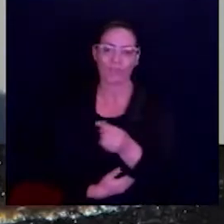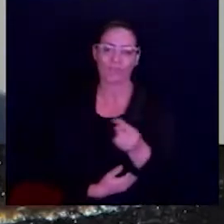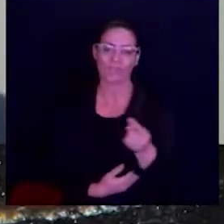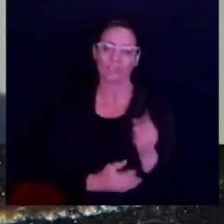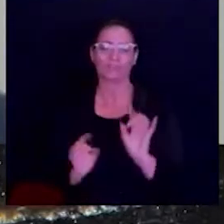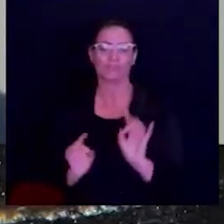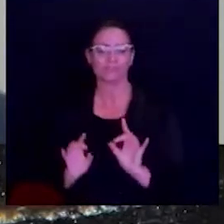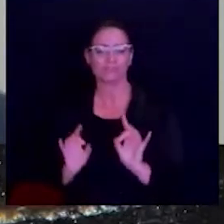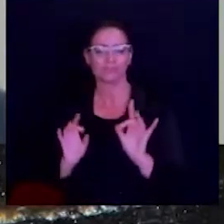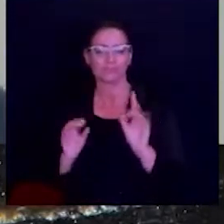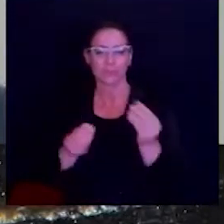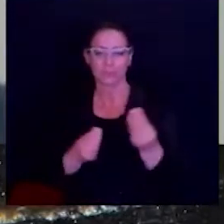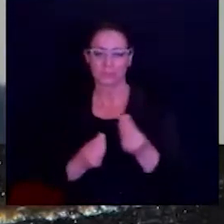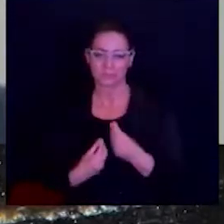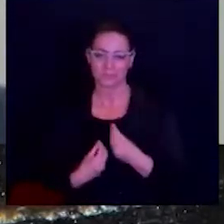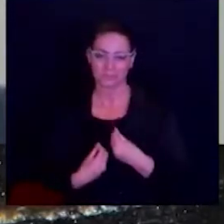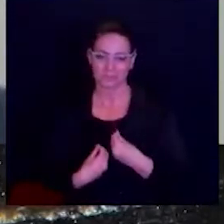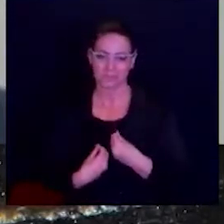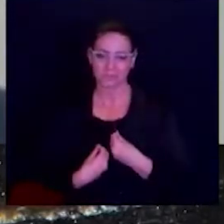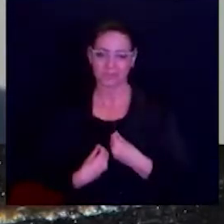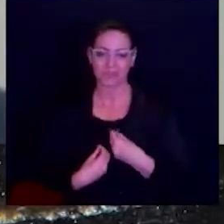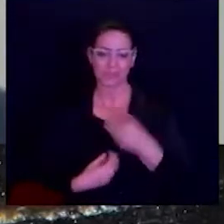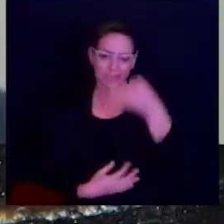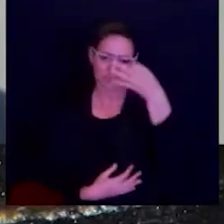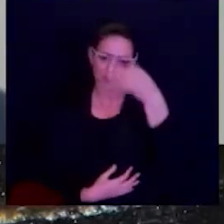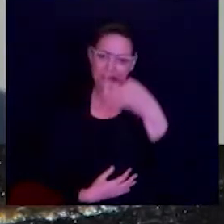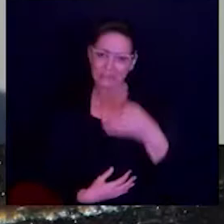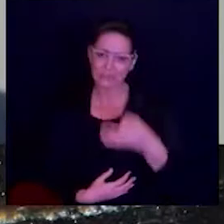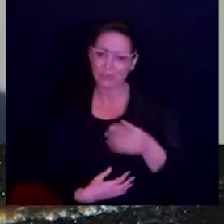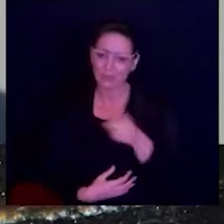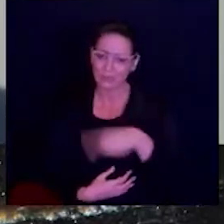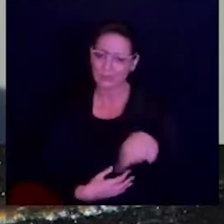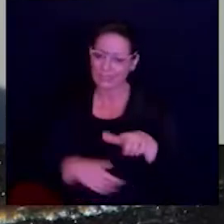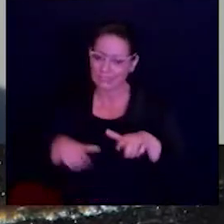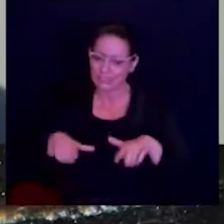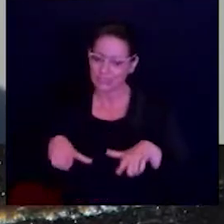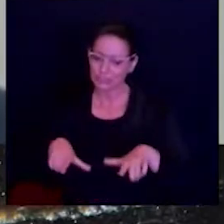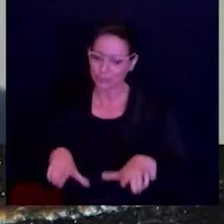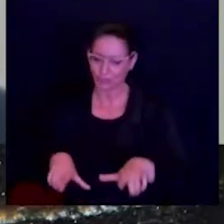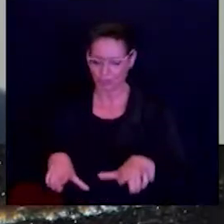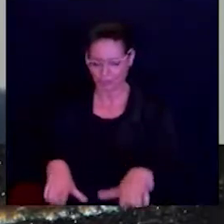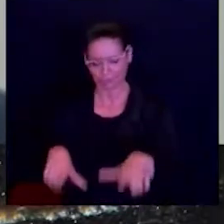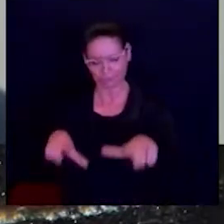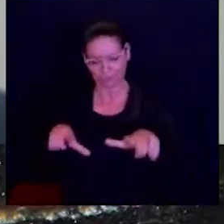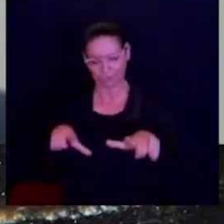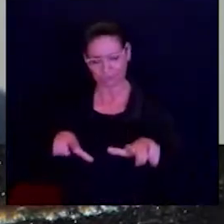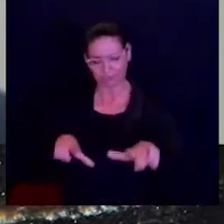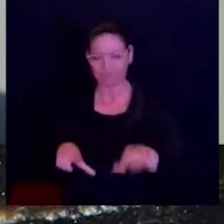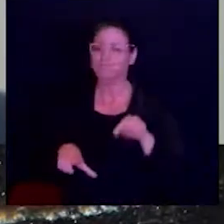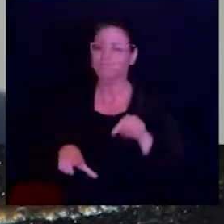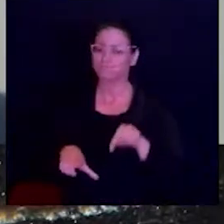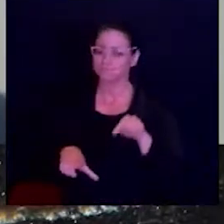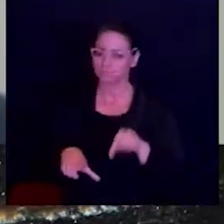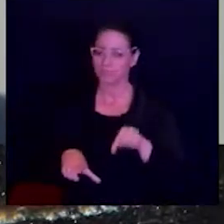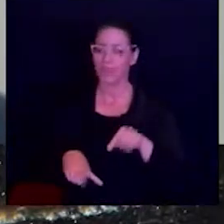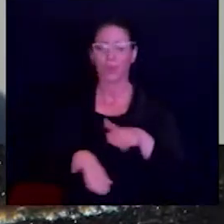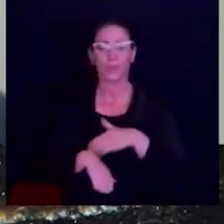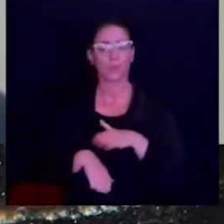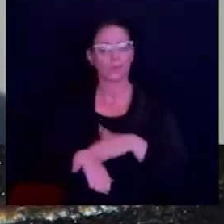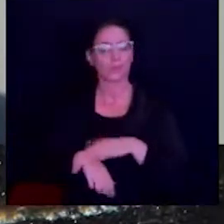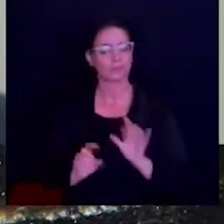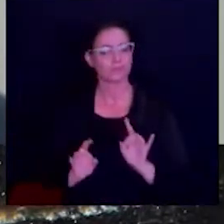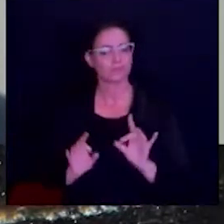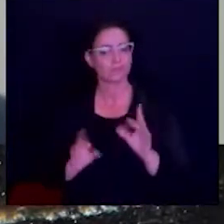privilégio concedido. Tenho certeza, pessoal, que esse diploma que recebem é um divisor de águas na vida de vocês.